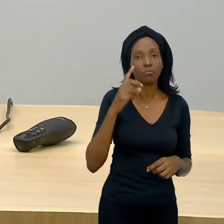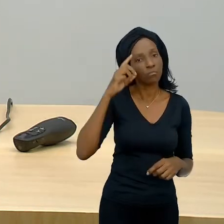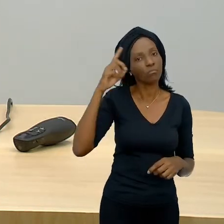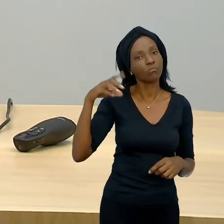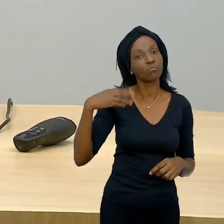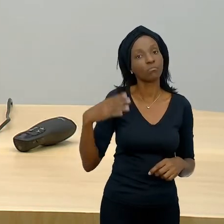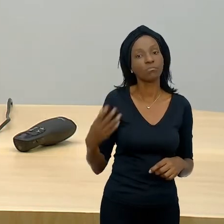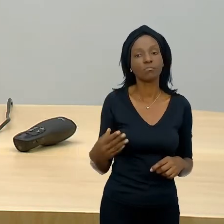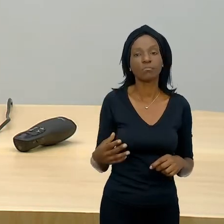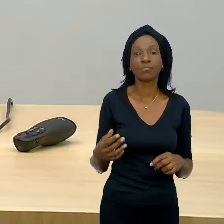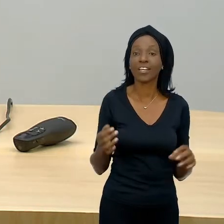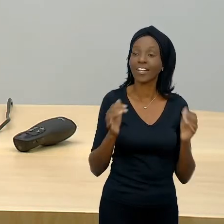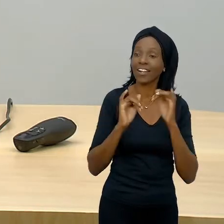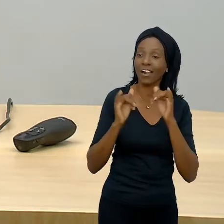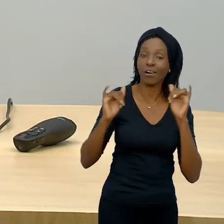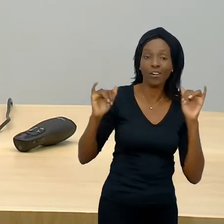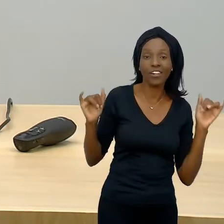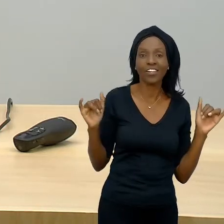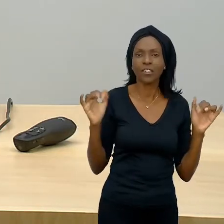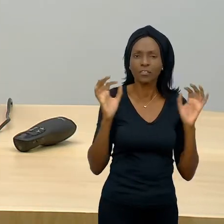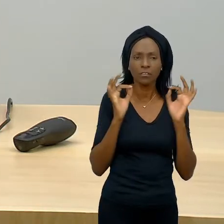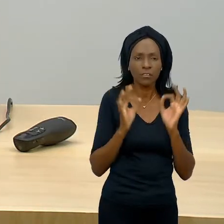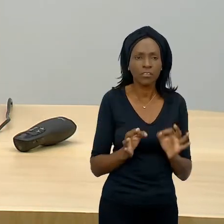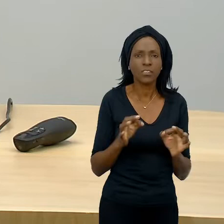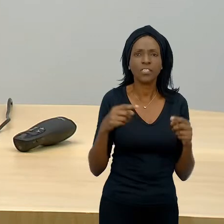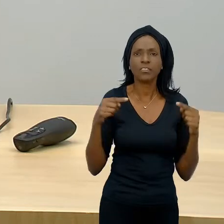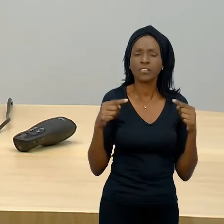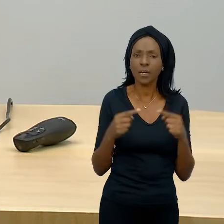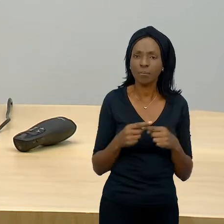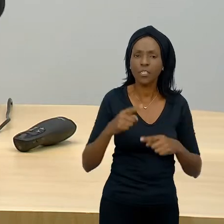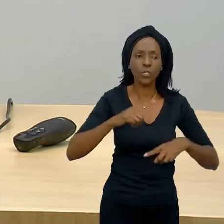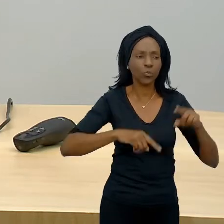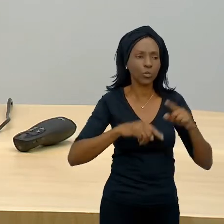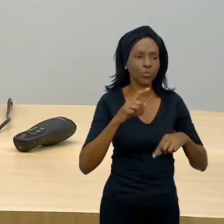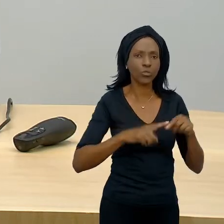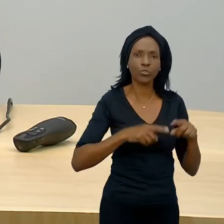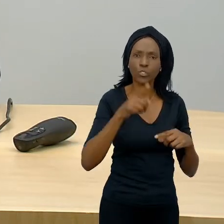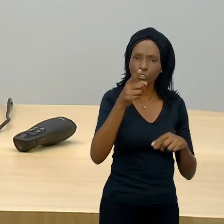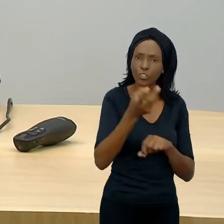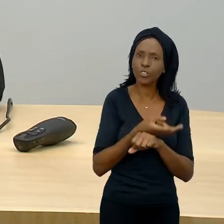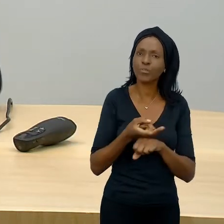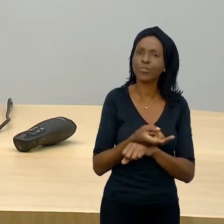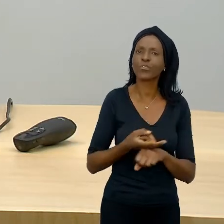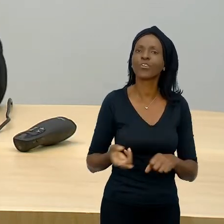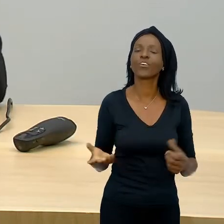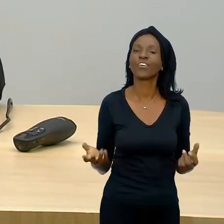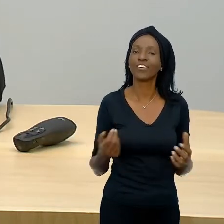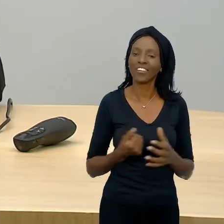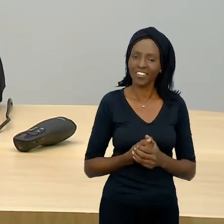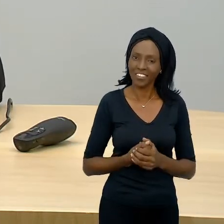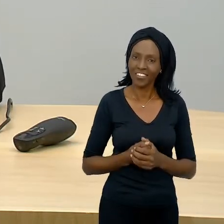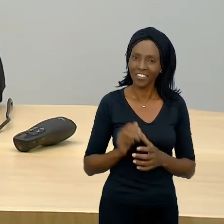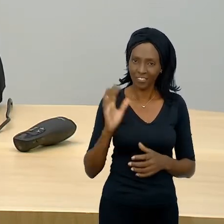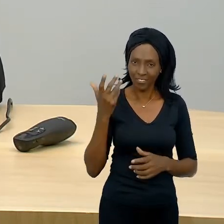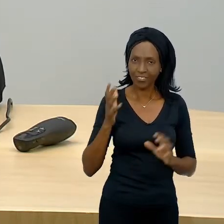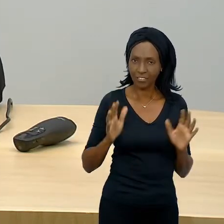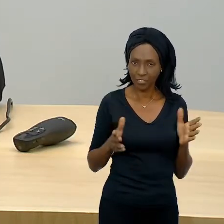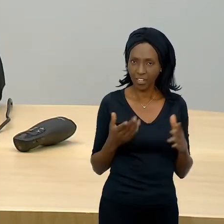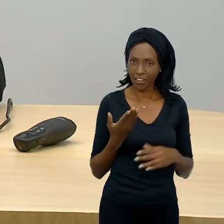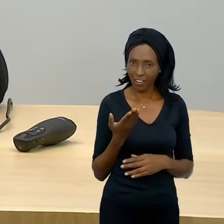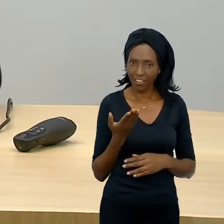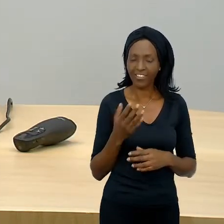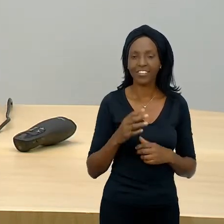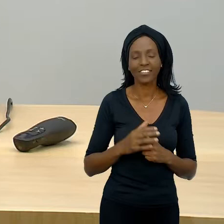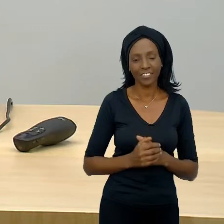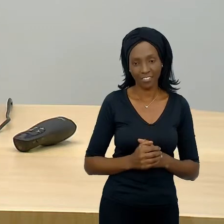lá uma propaganda exatamente do produto ou do serviço que você estava interessado no dia anterior. Né?